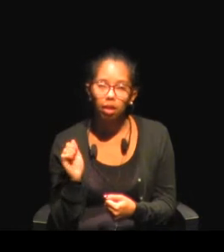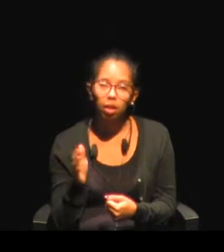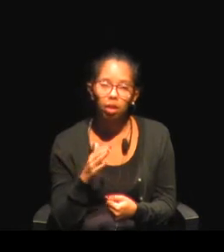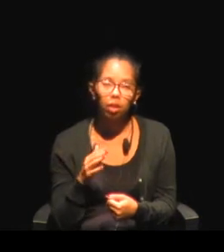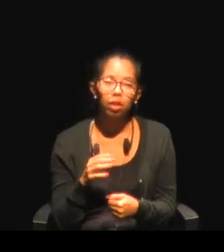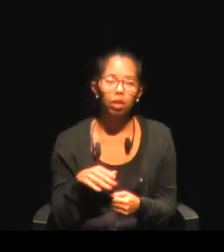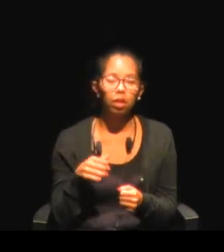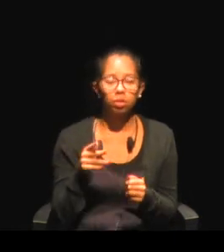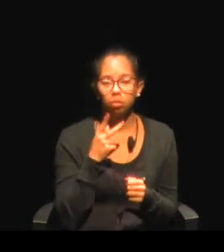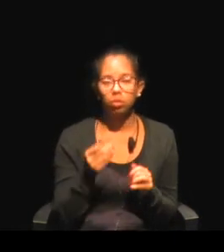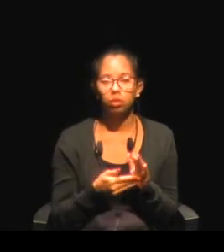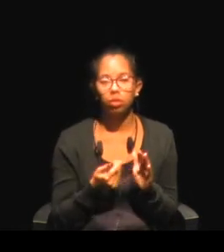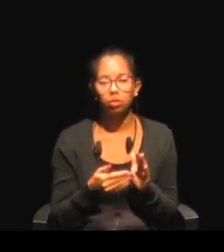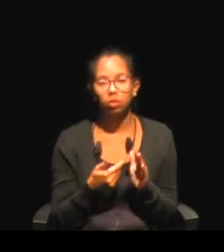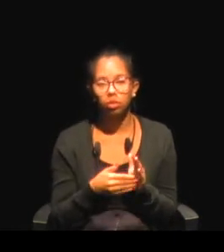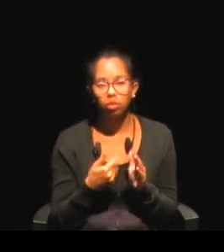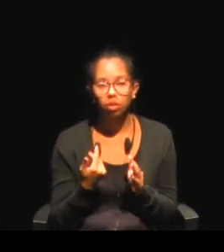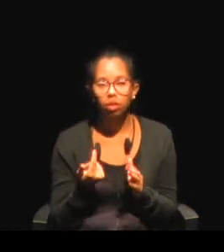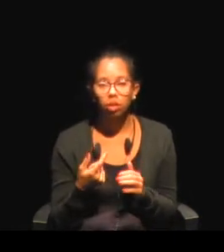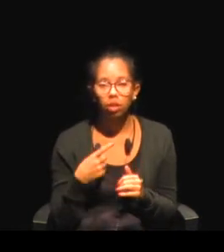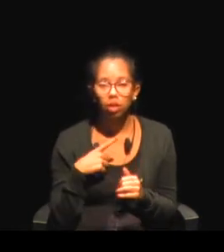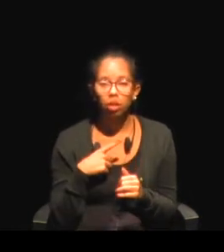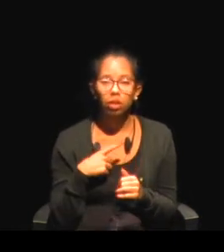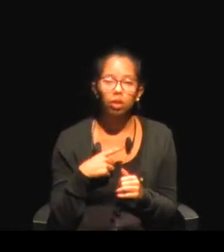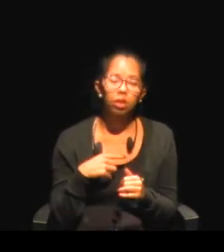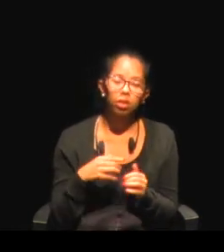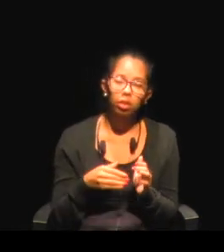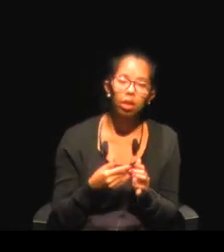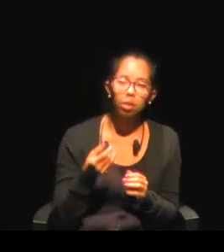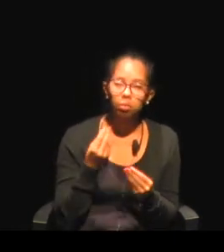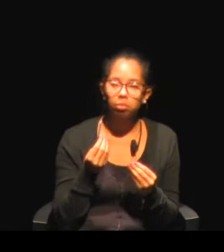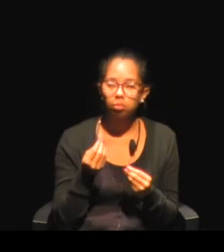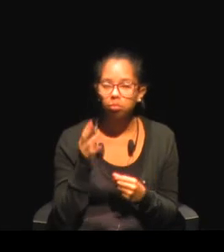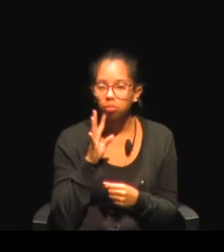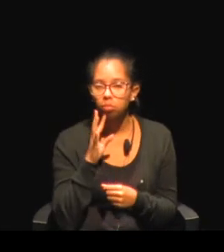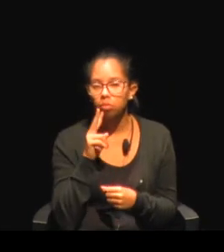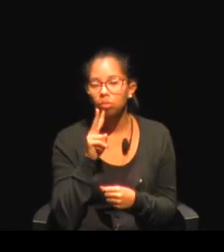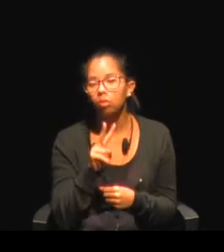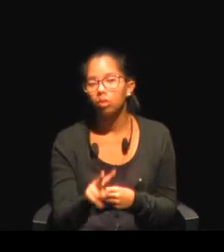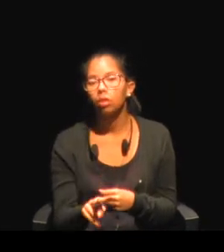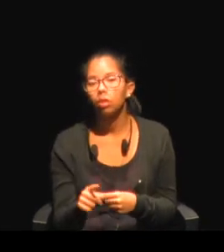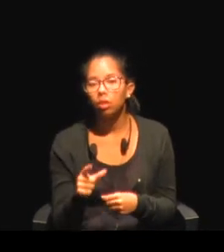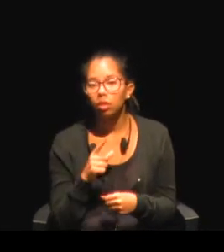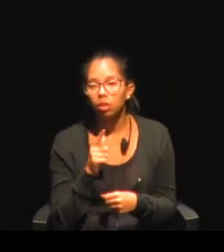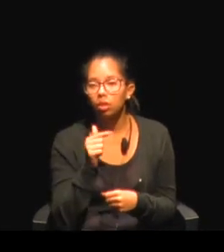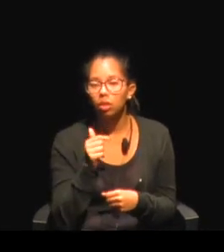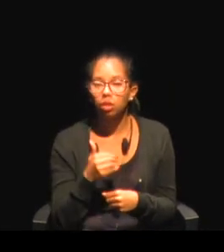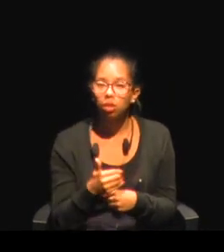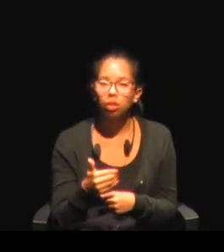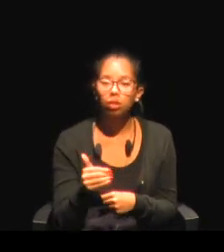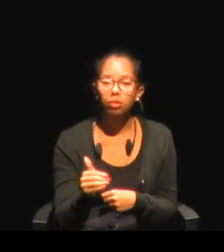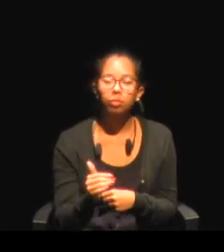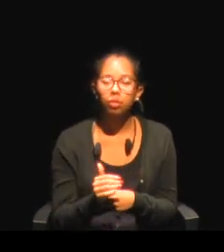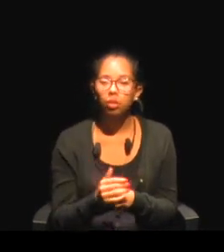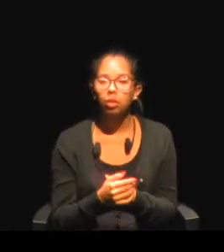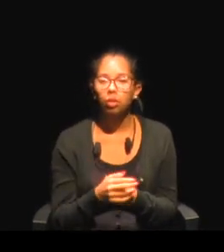fragmentada, que as pessoas foram tirando aos pedaços, tirando, virou uma pedreira que virou um anfiteatro natural nesse lugar, muito interessante, tem uma pequena nascente lá.